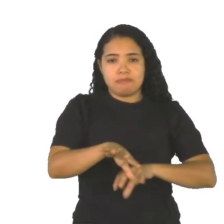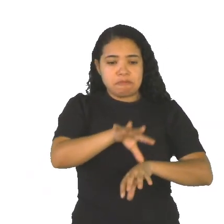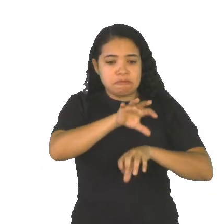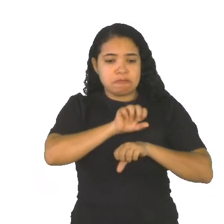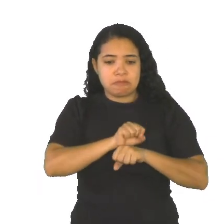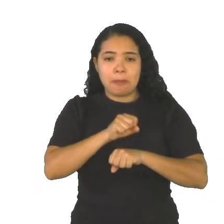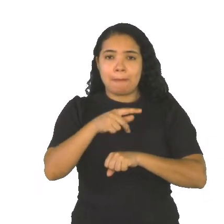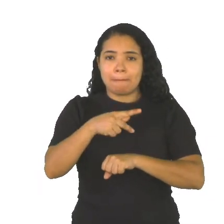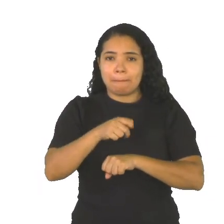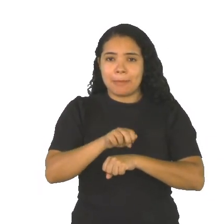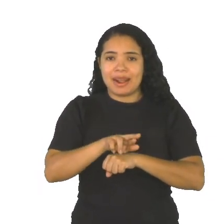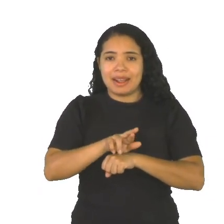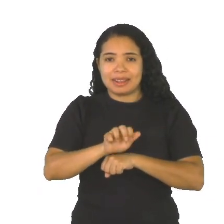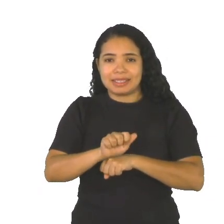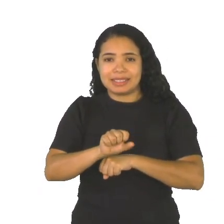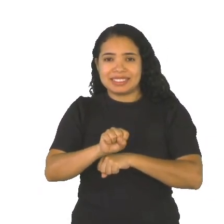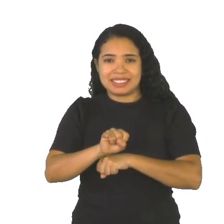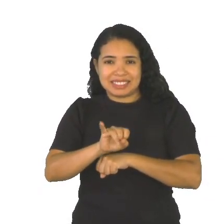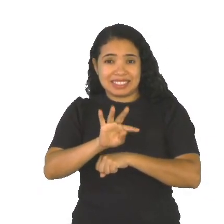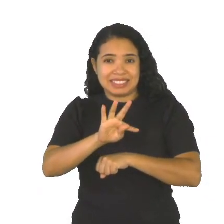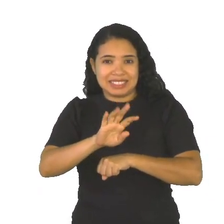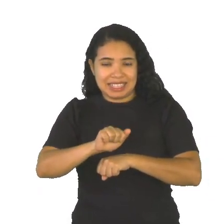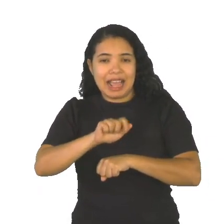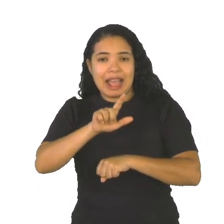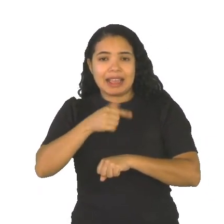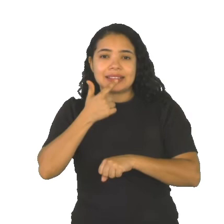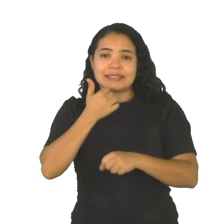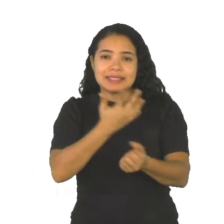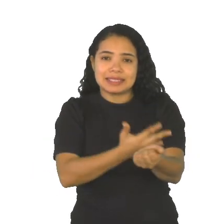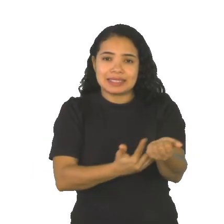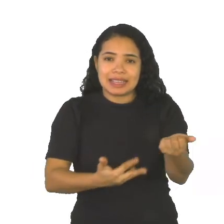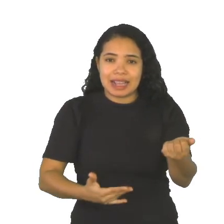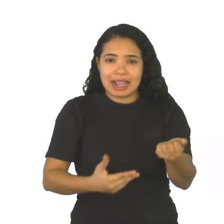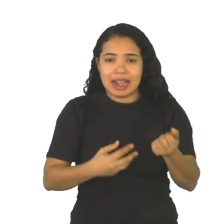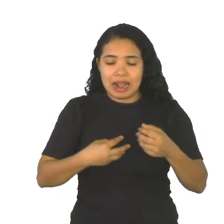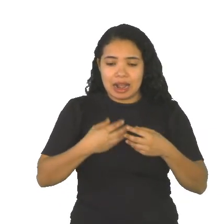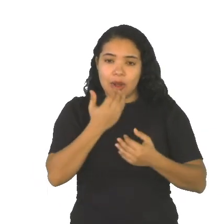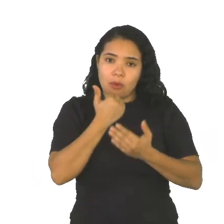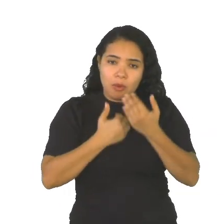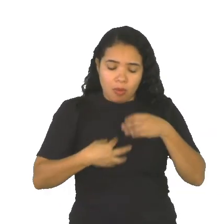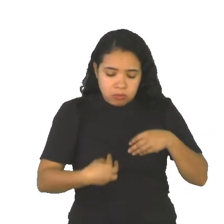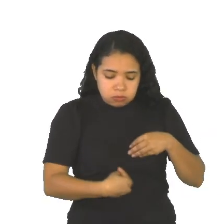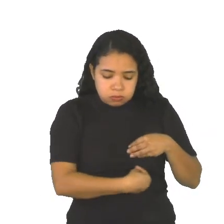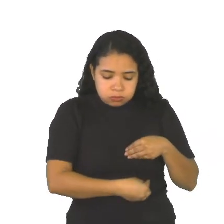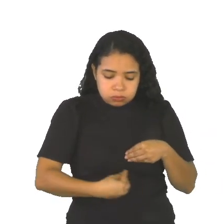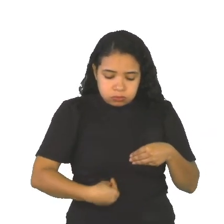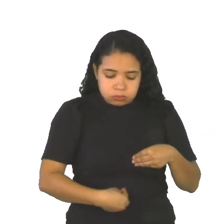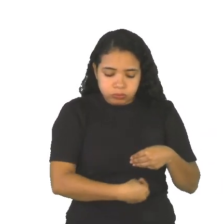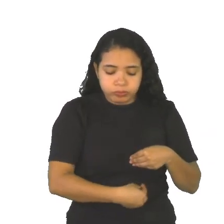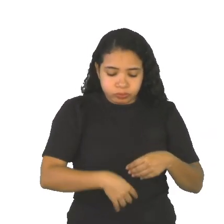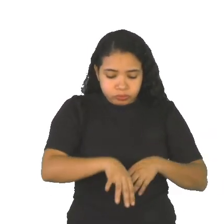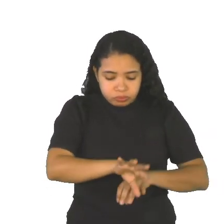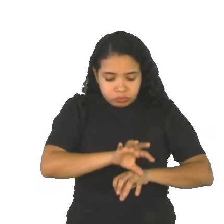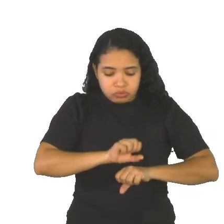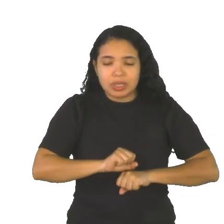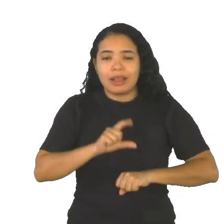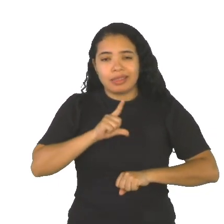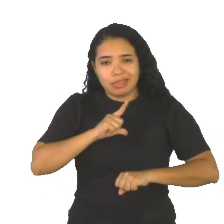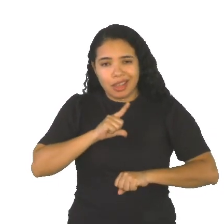o sangue e o tubo digestório. Por isso que eu falei que é muito importante a gente cuidar dos alimentos antes da gente consumi-los, né?